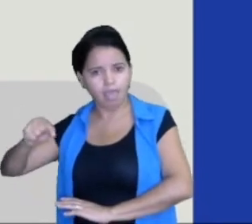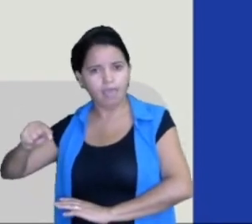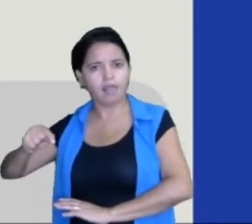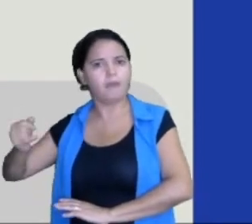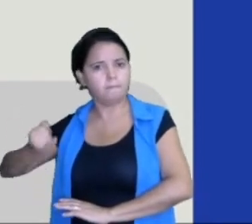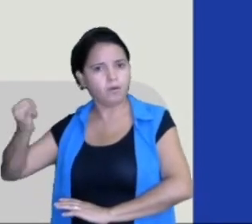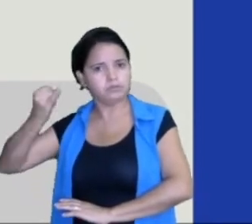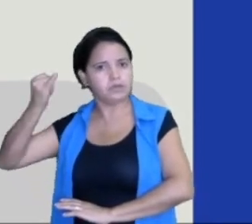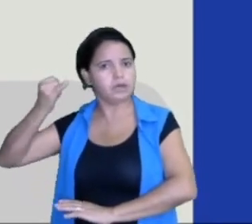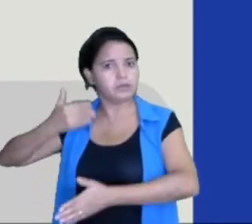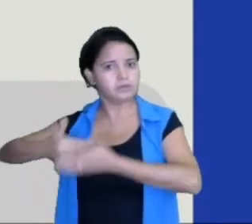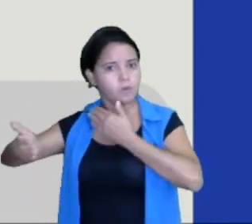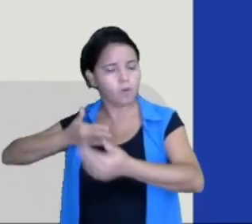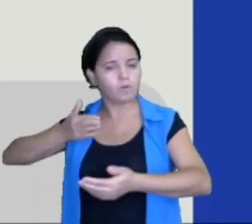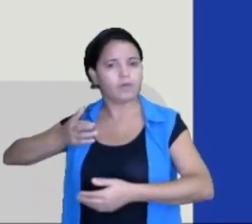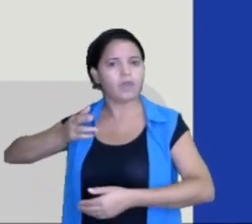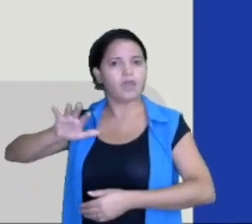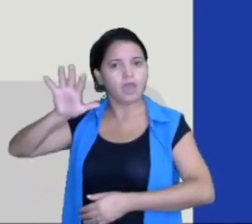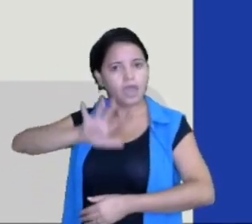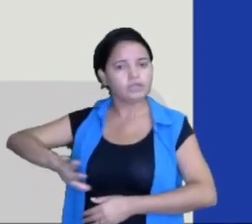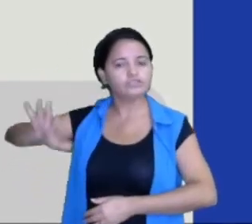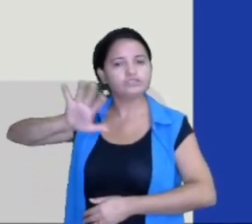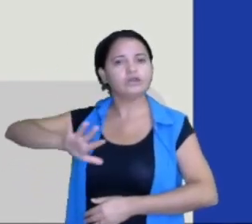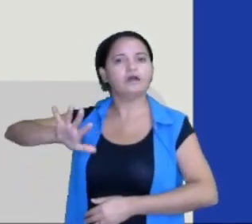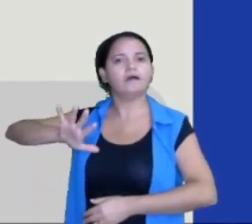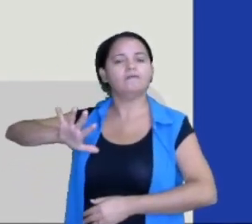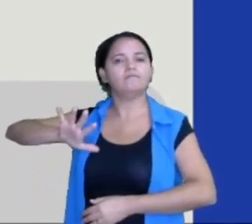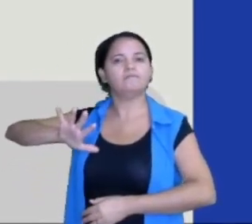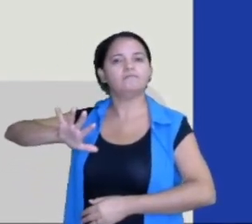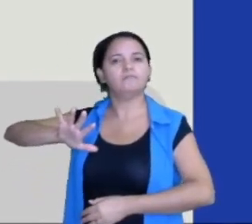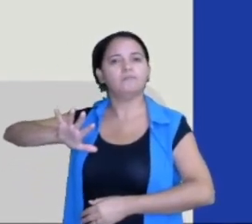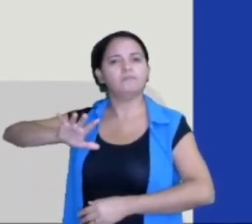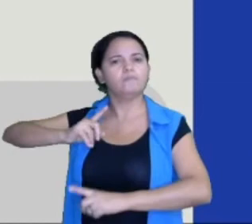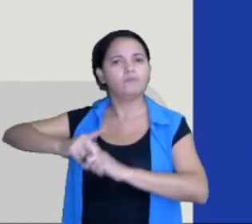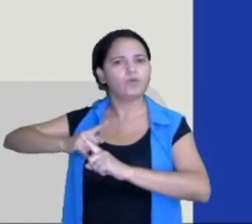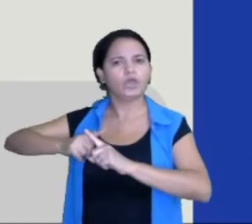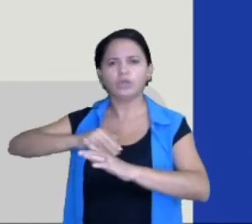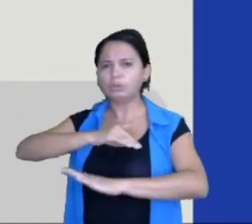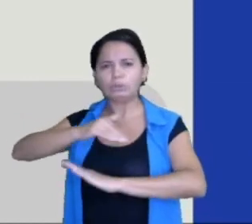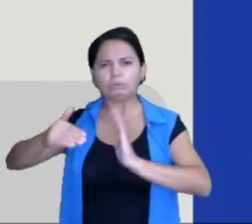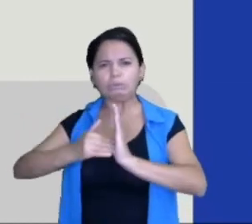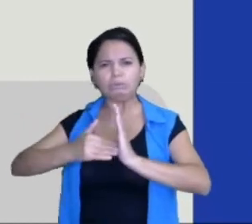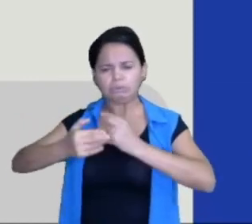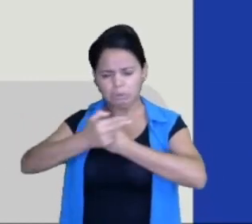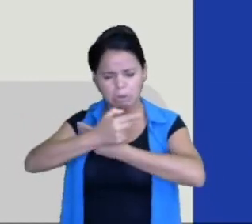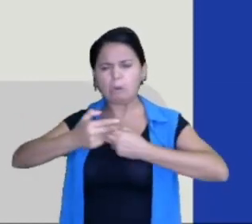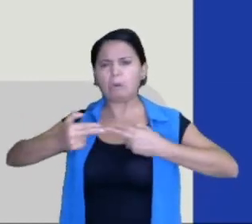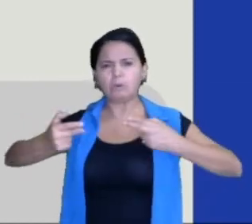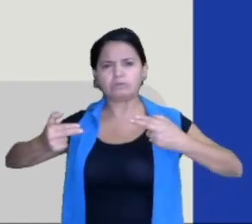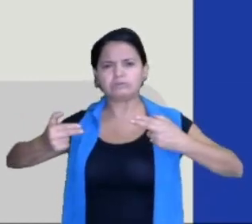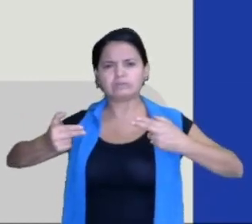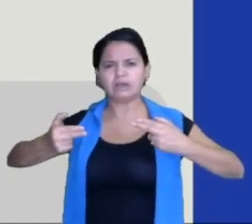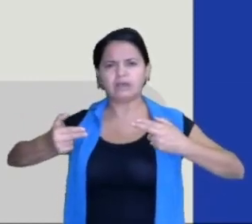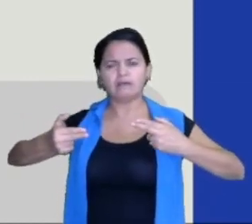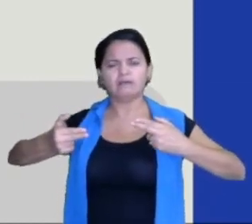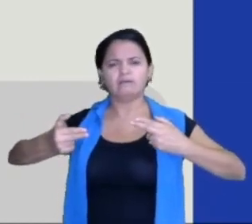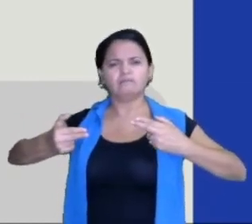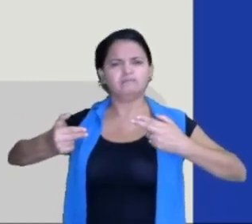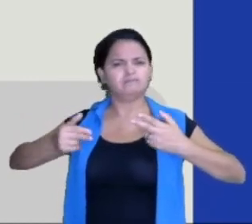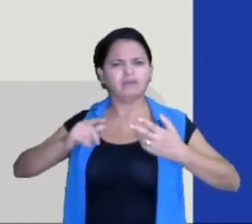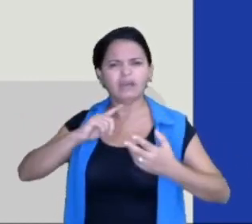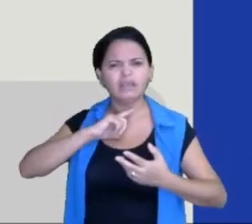região. Por quê? Porque tudo quanto fosse produto, tudo quanto fosse